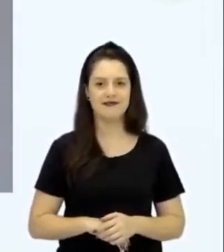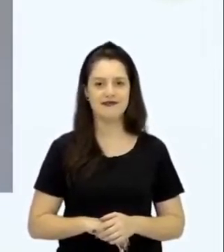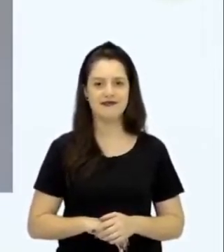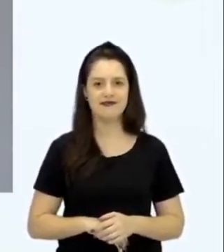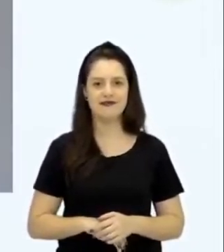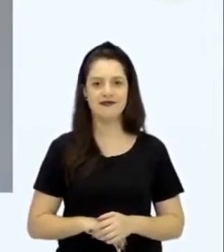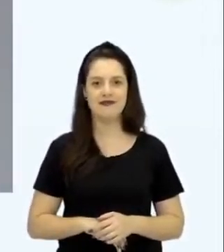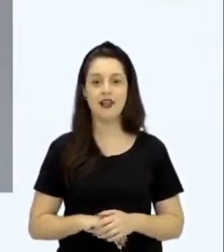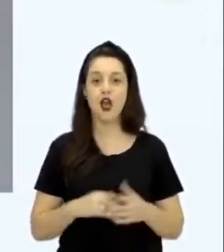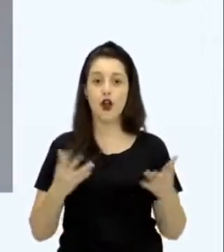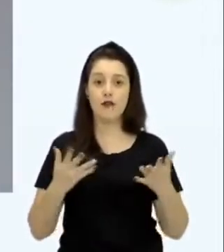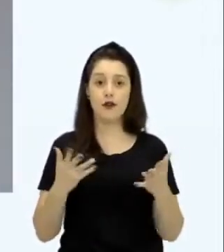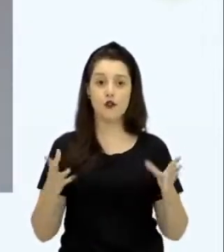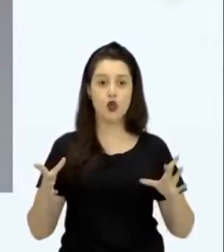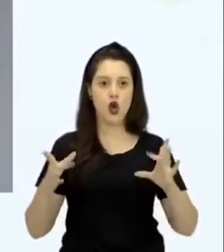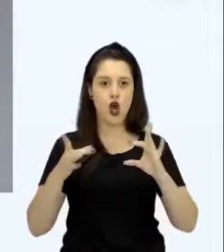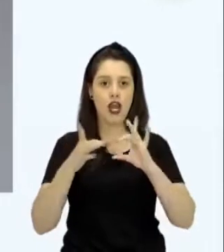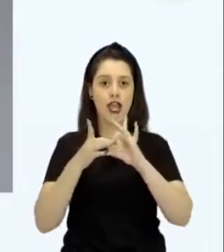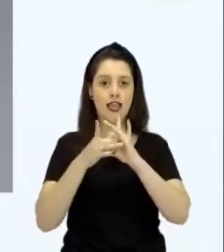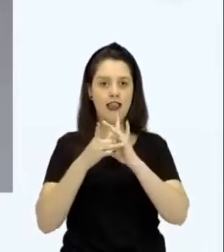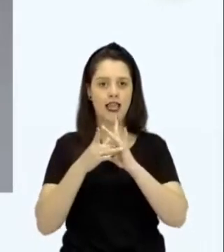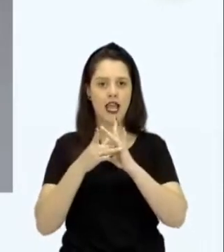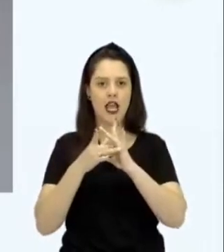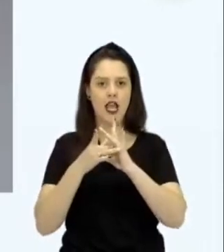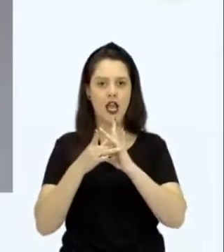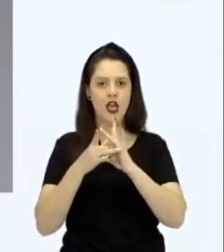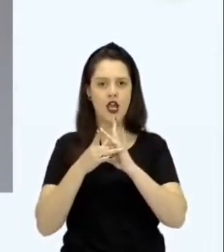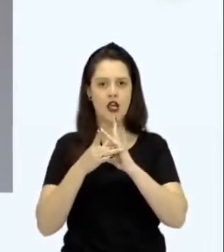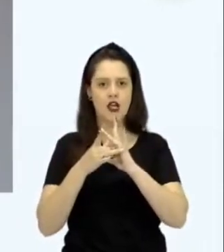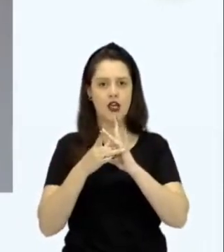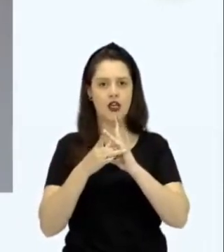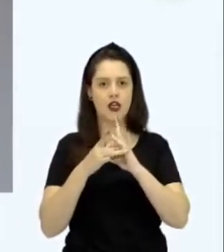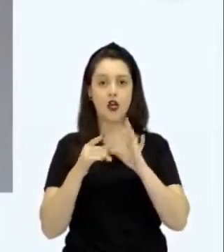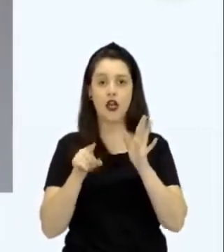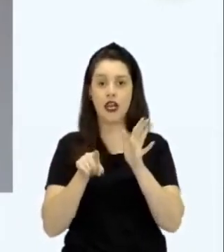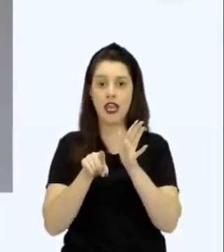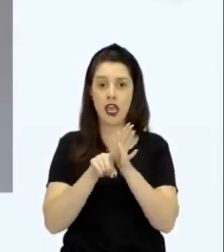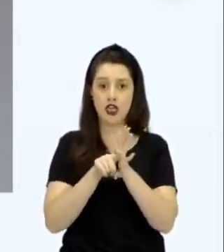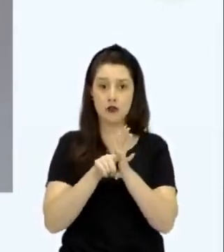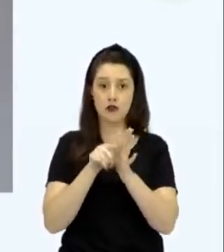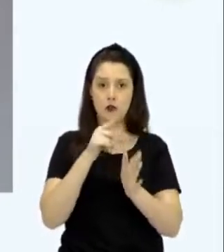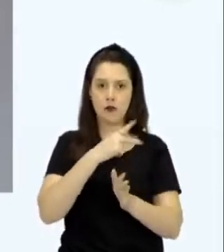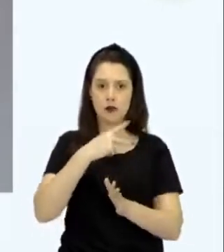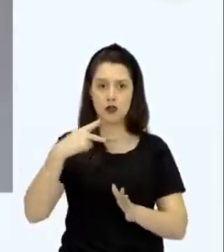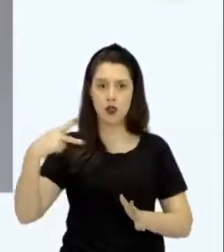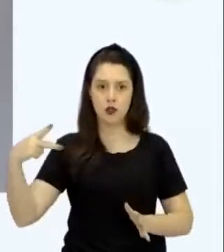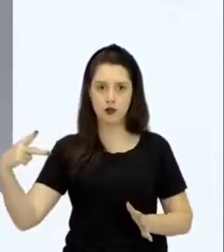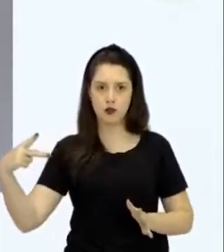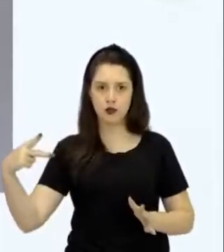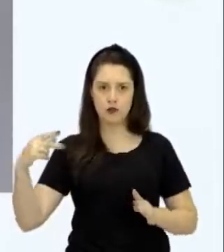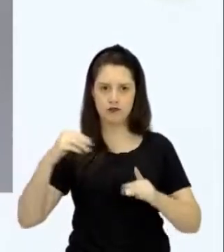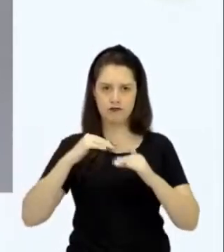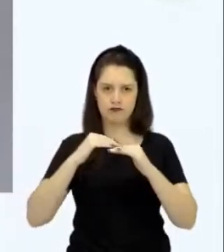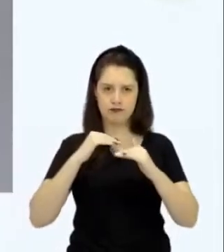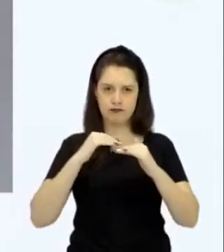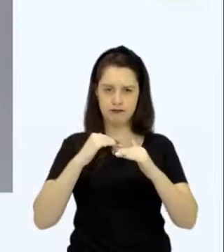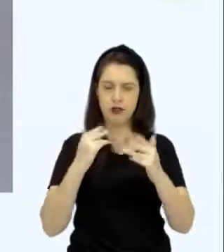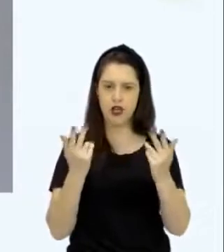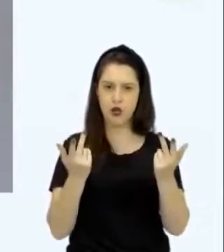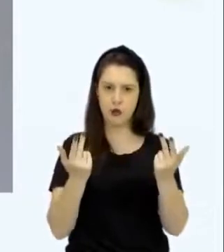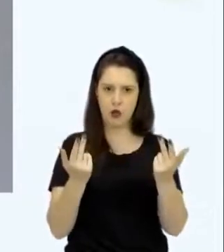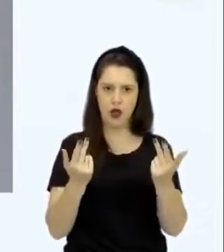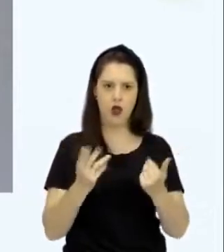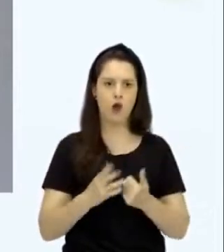Vamos conectar o negativo do nosso potenciômetro na mesma direção, no primeiro terminal